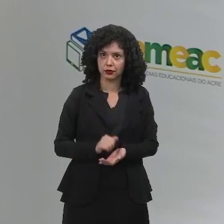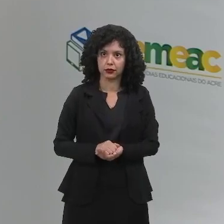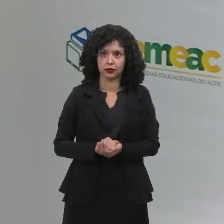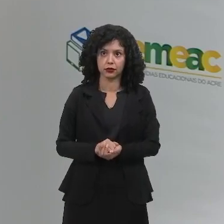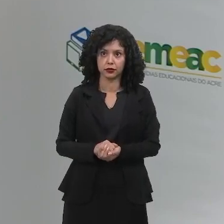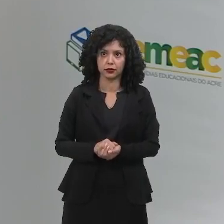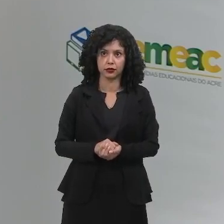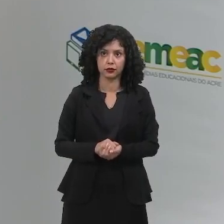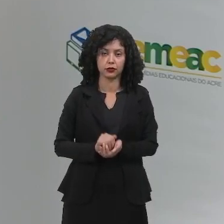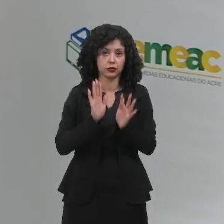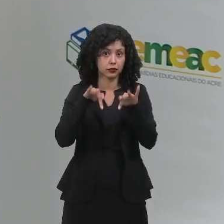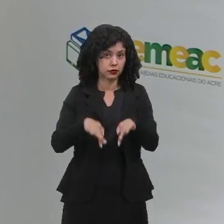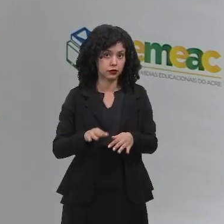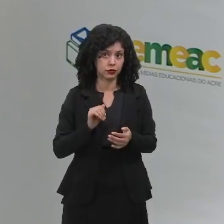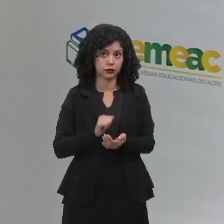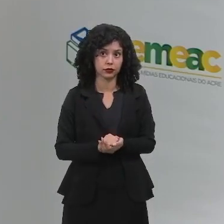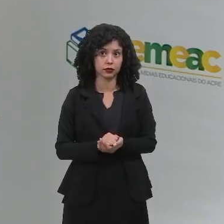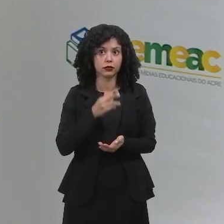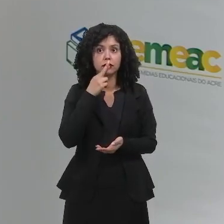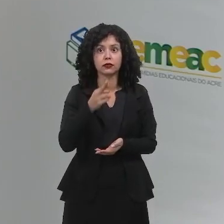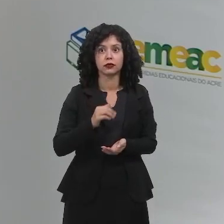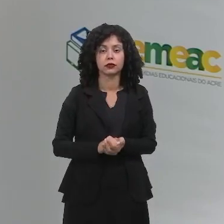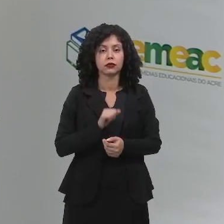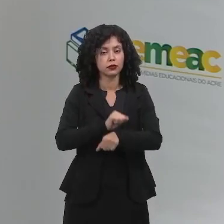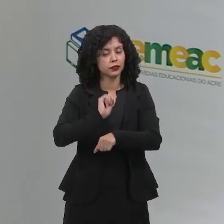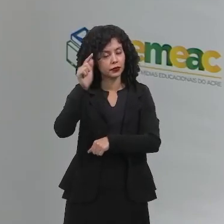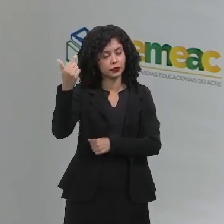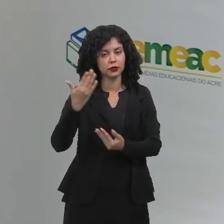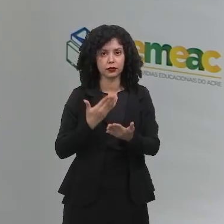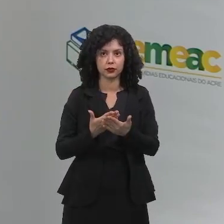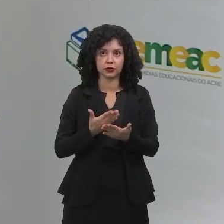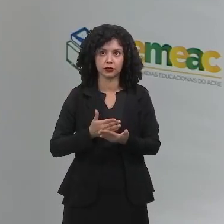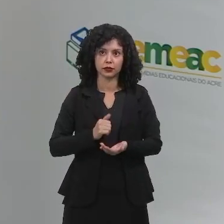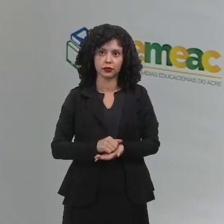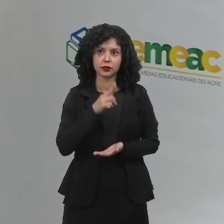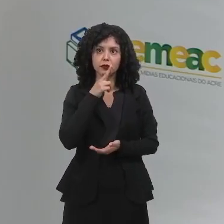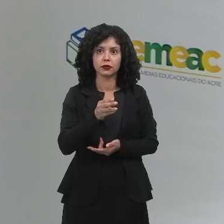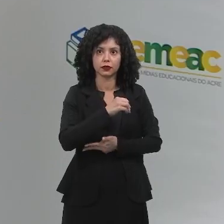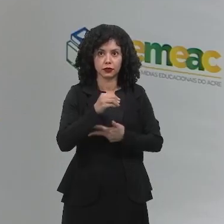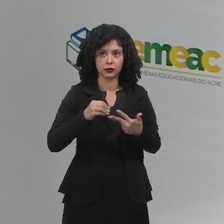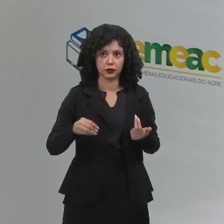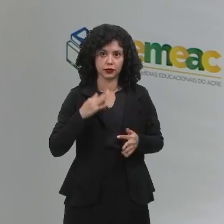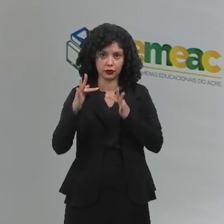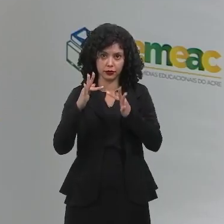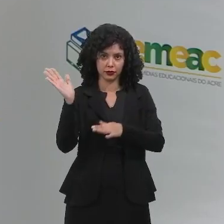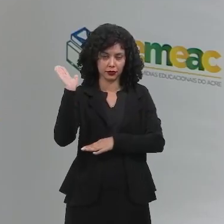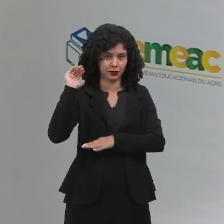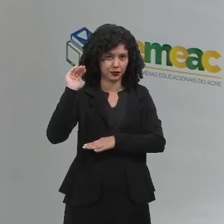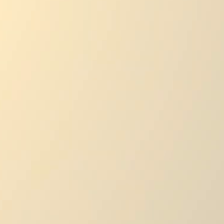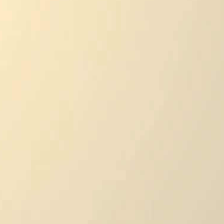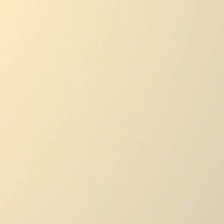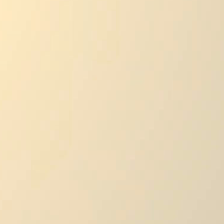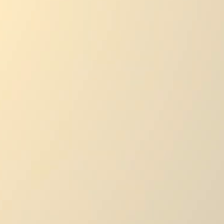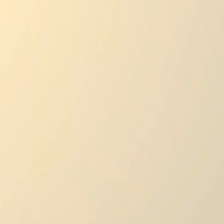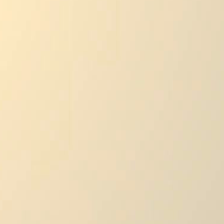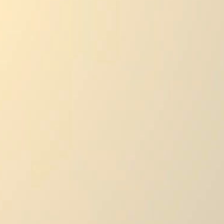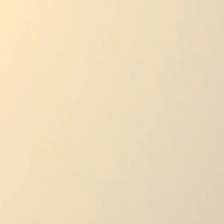Então, ficamos por aqui nessa resolução. Aguardo você na nossa próxima resolução de física. Até mais!